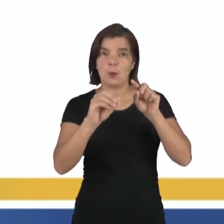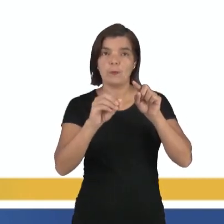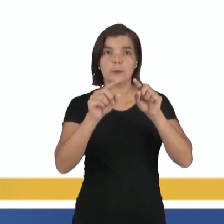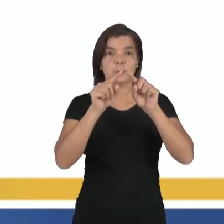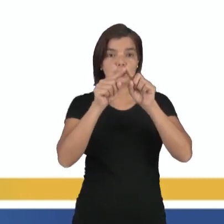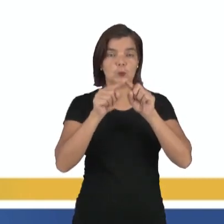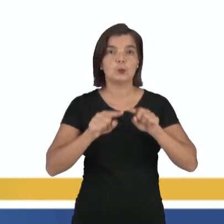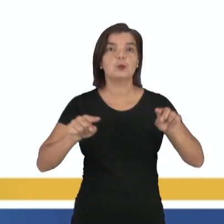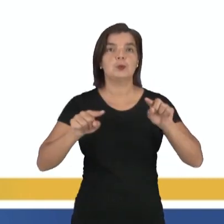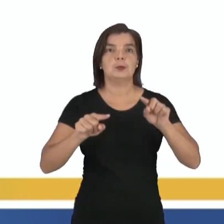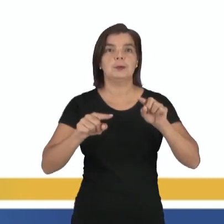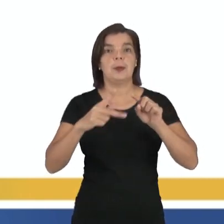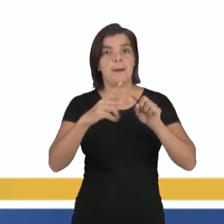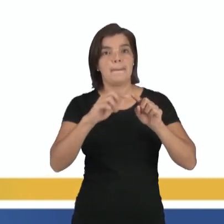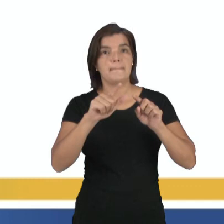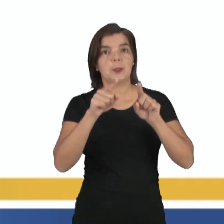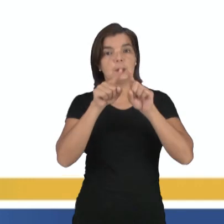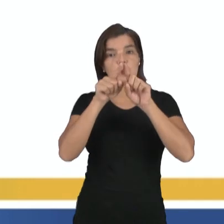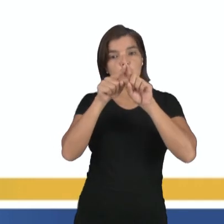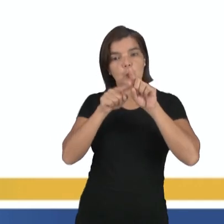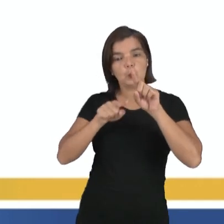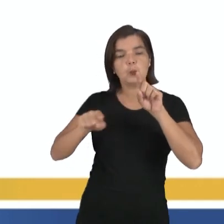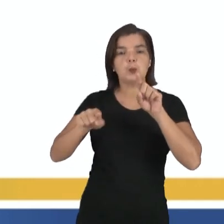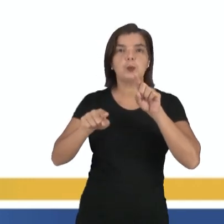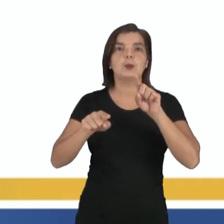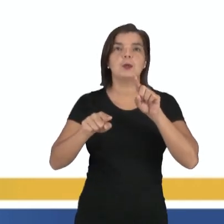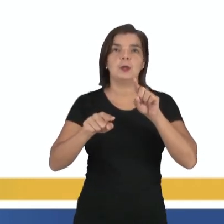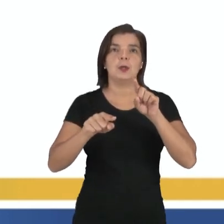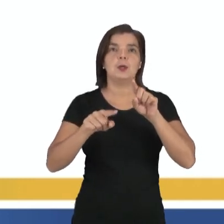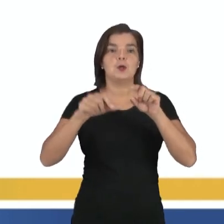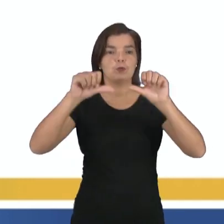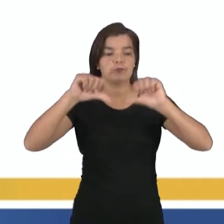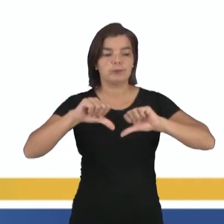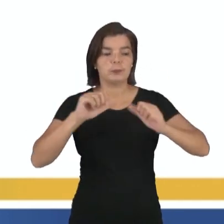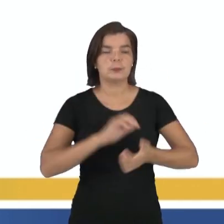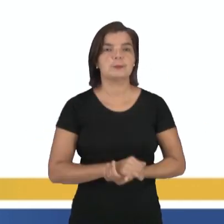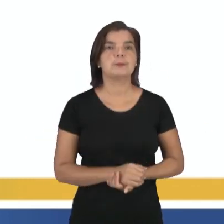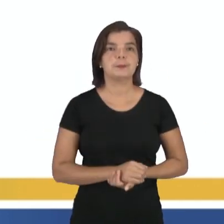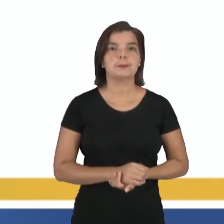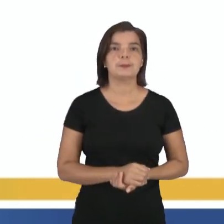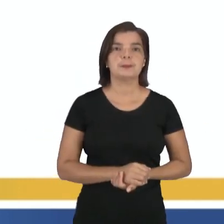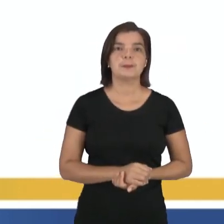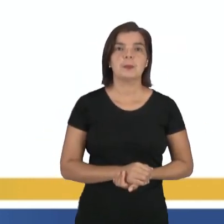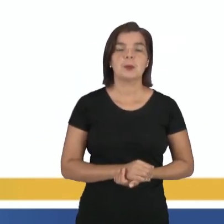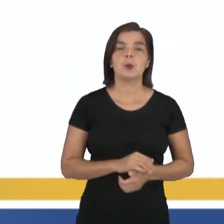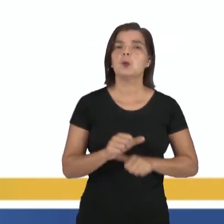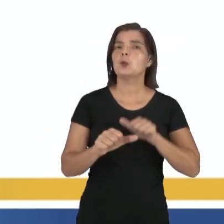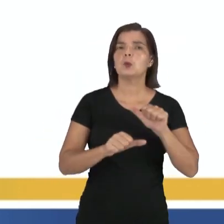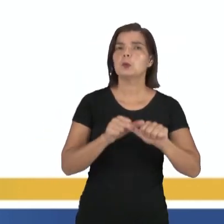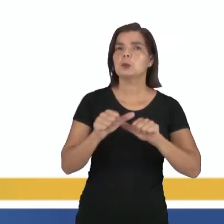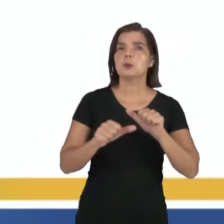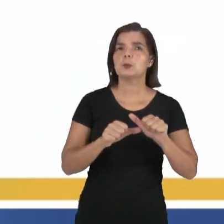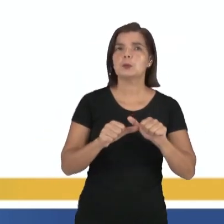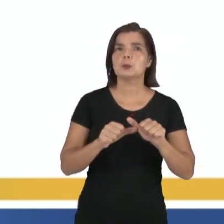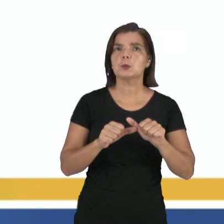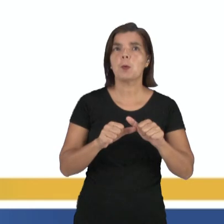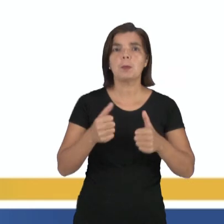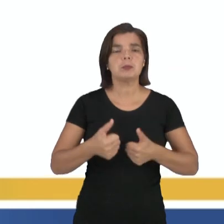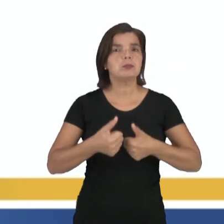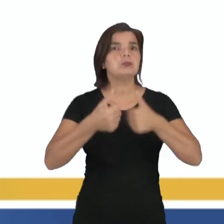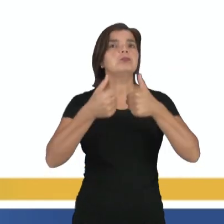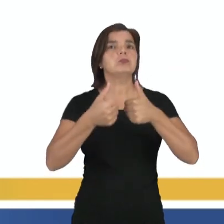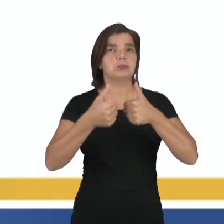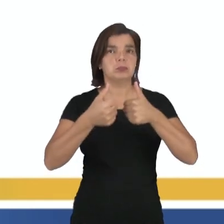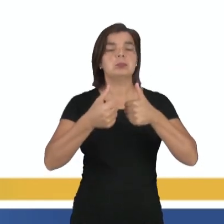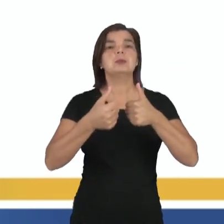curvatura para fora, a plano convexa e o menisco negativo. O que muda do menisco negativo para o